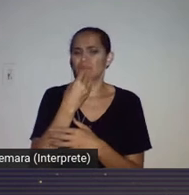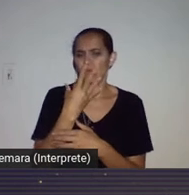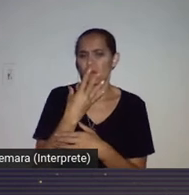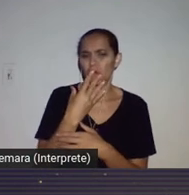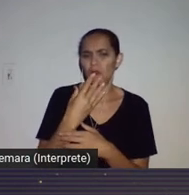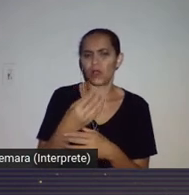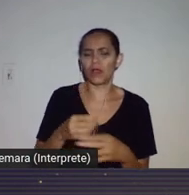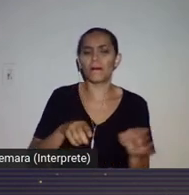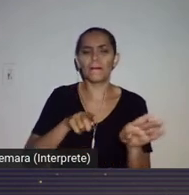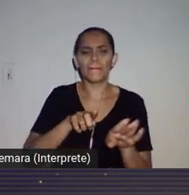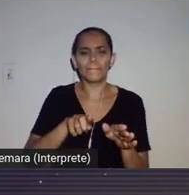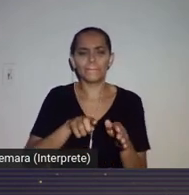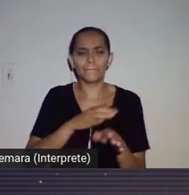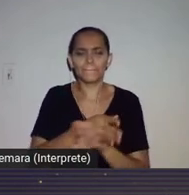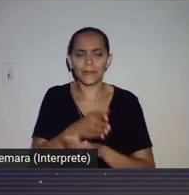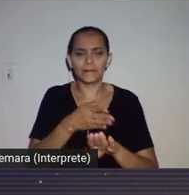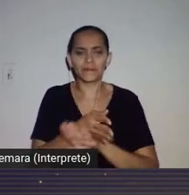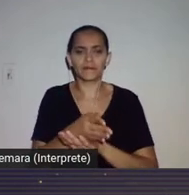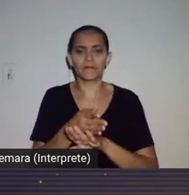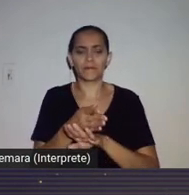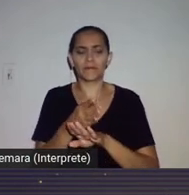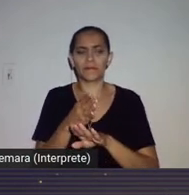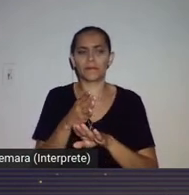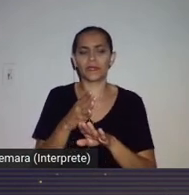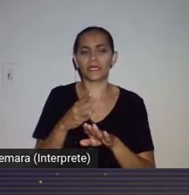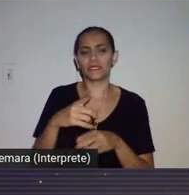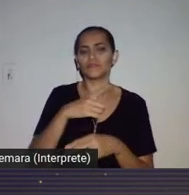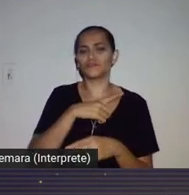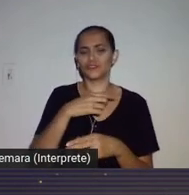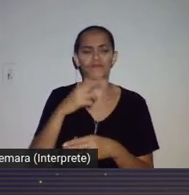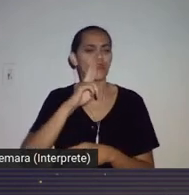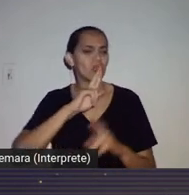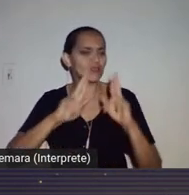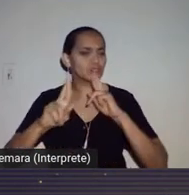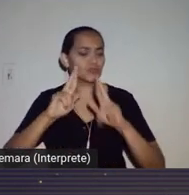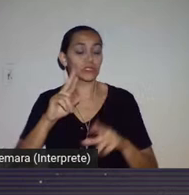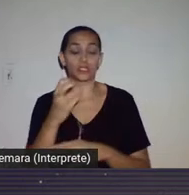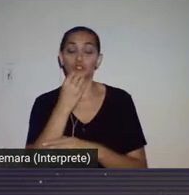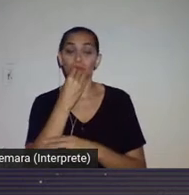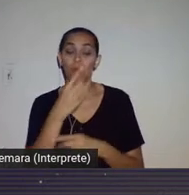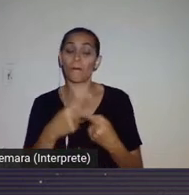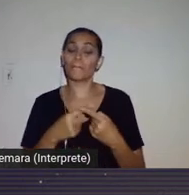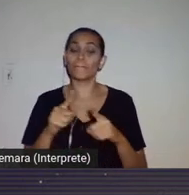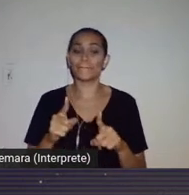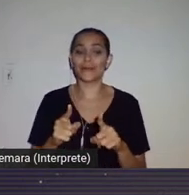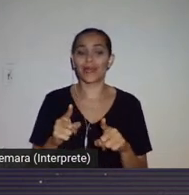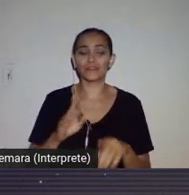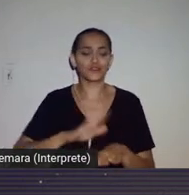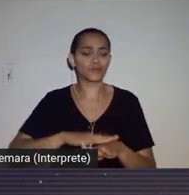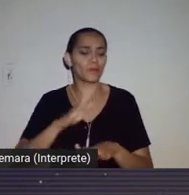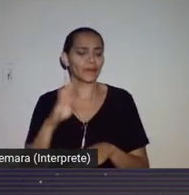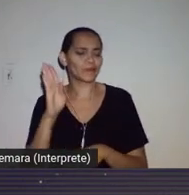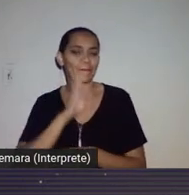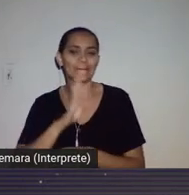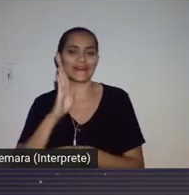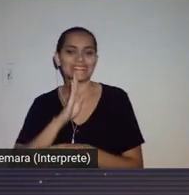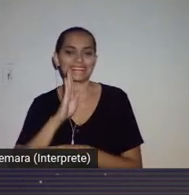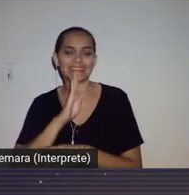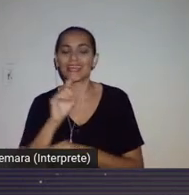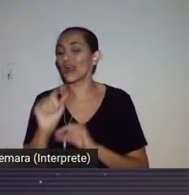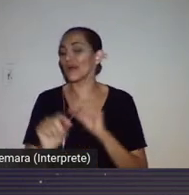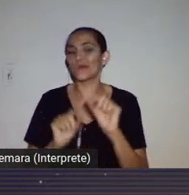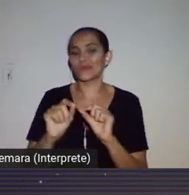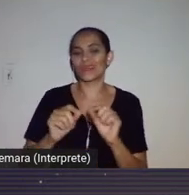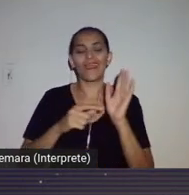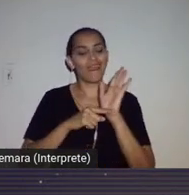2015, com alguns resultados interessantes, mas eu acho também a parte mais legal de Olimpíada é que ajuda bastante